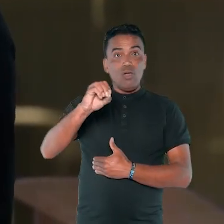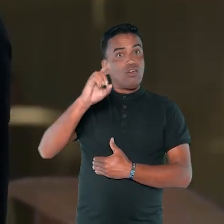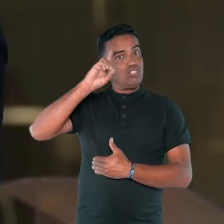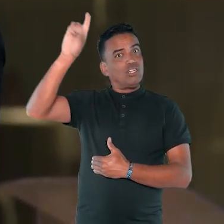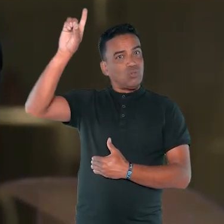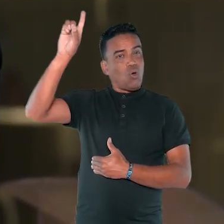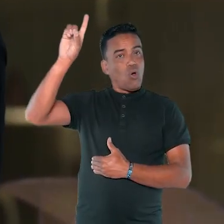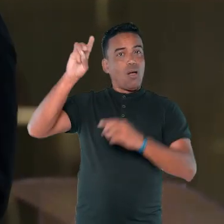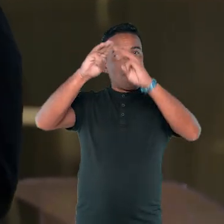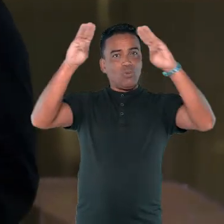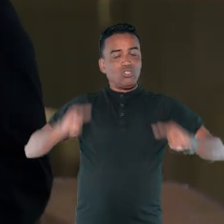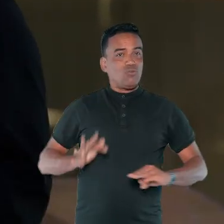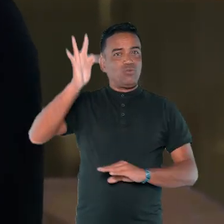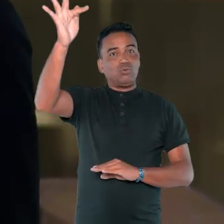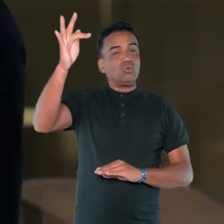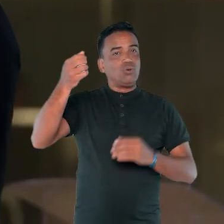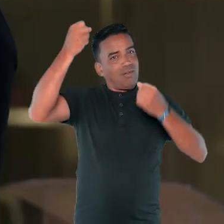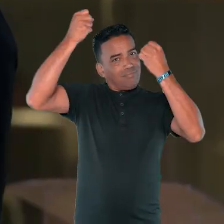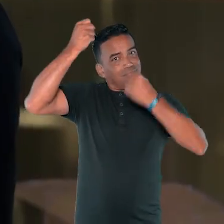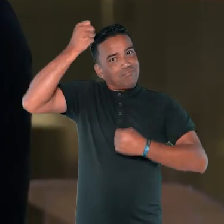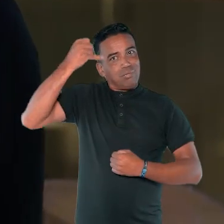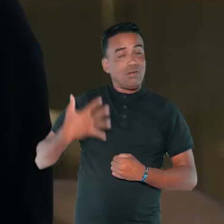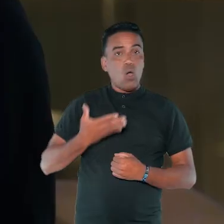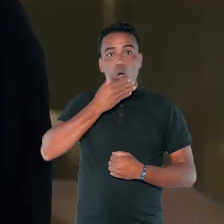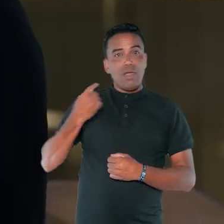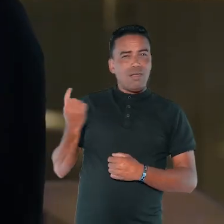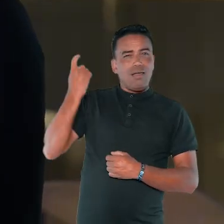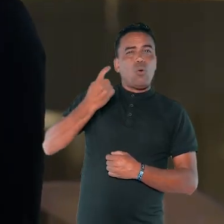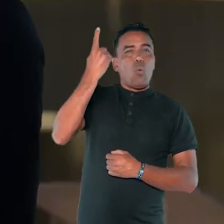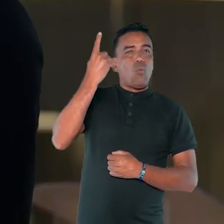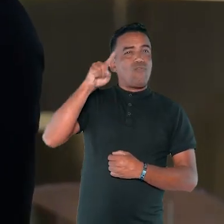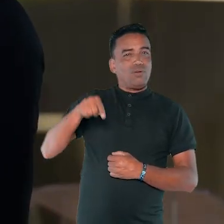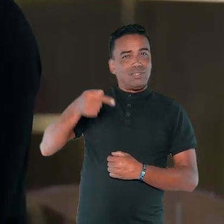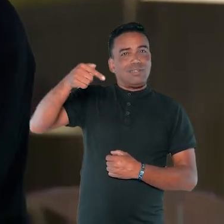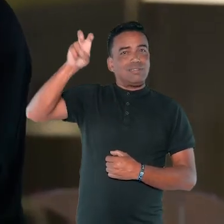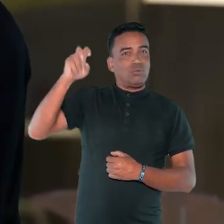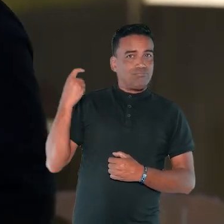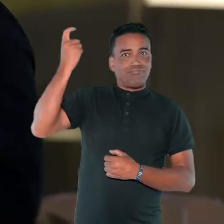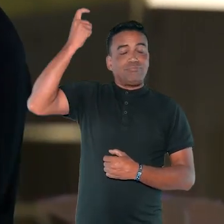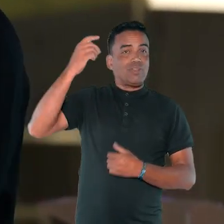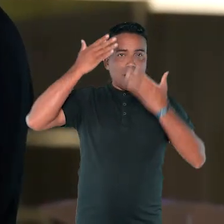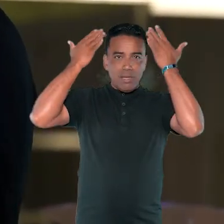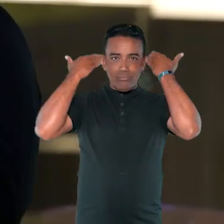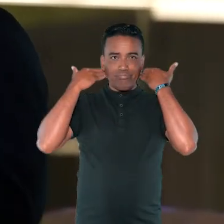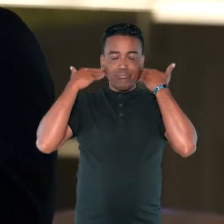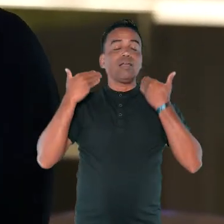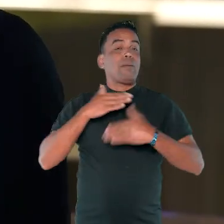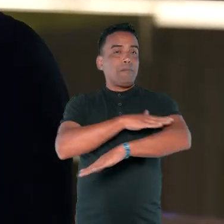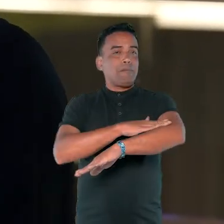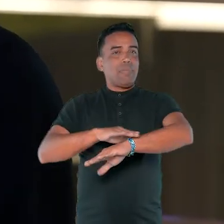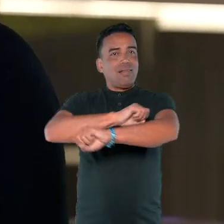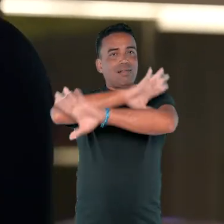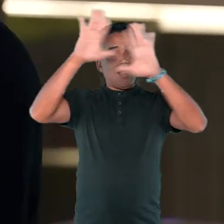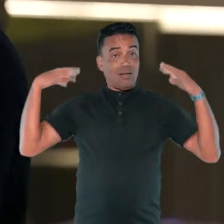com Cristiano Vasconcelos de pé no palco, segurando um microfone e falando com a plateia. Ele é um homem branco de cabelos curtos, rente à